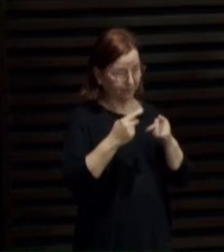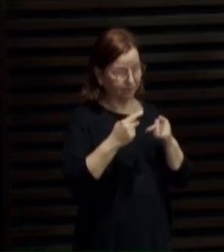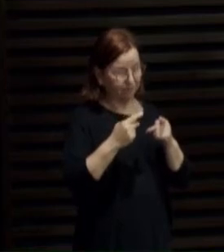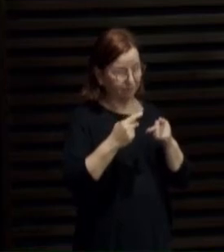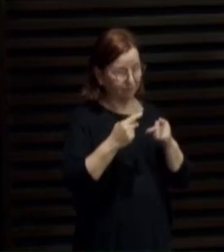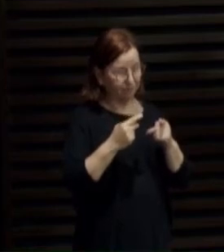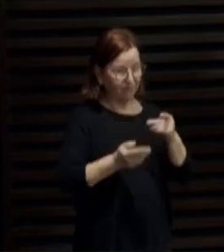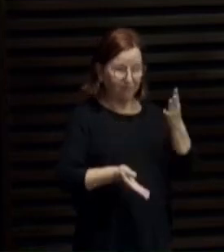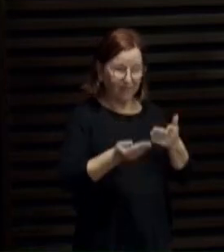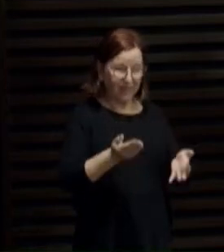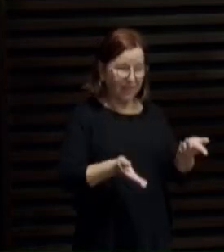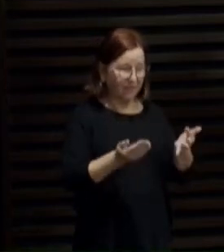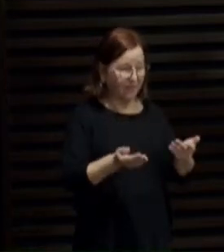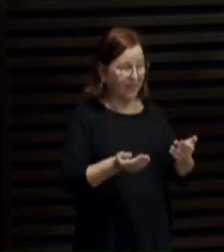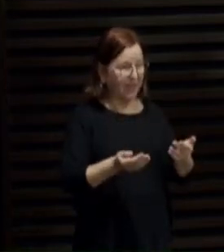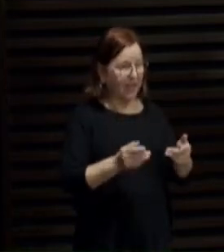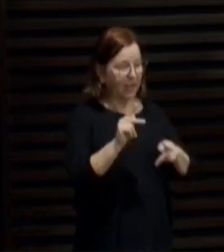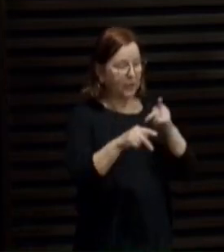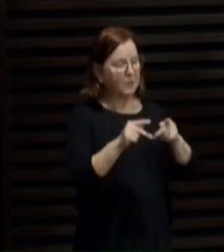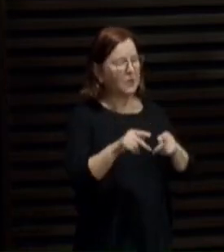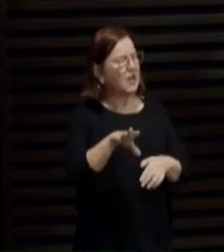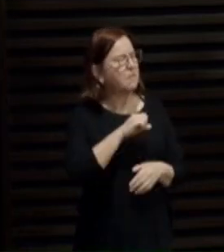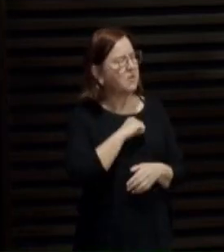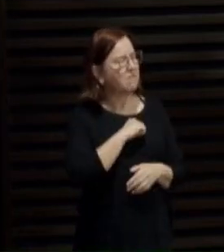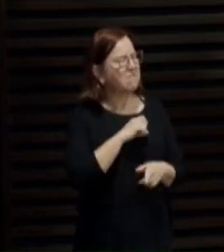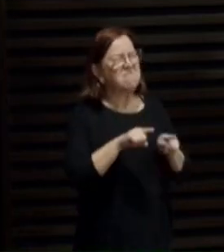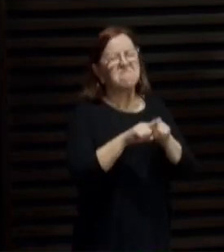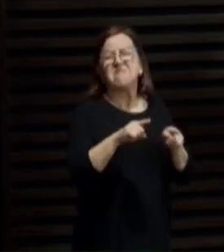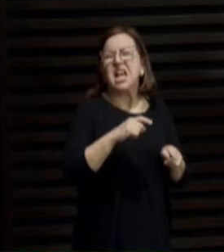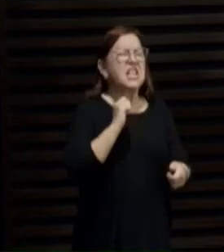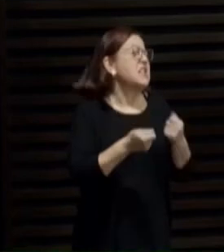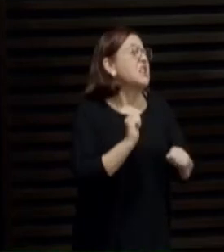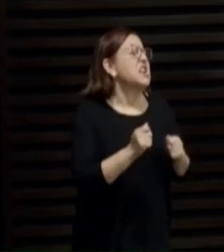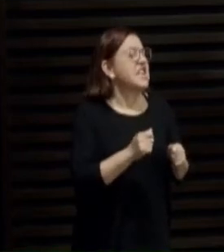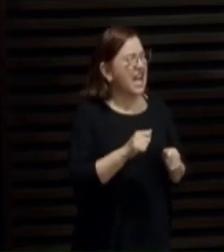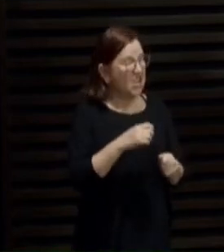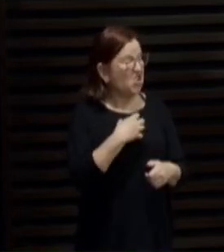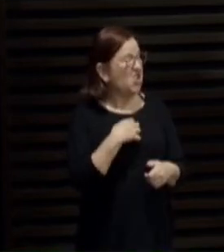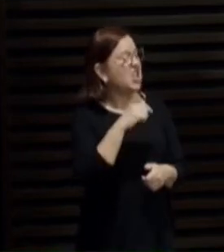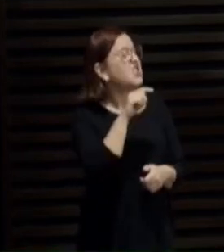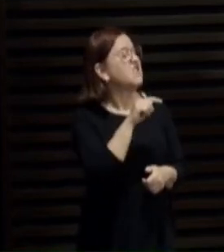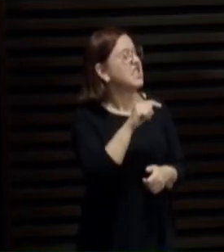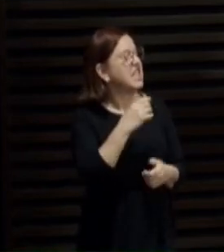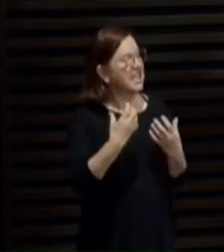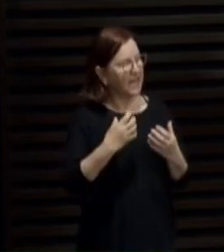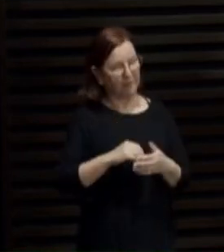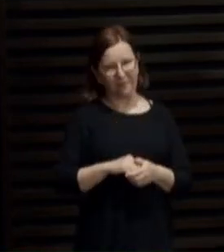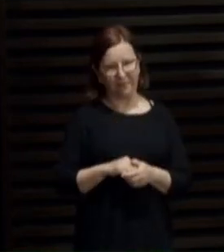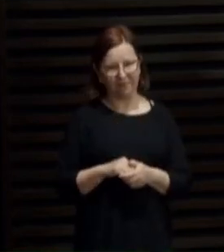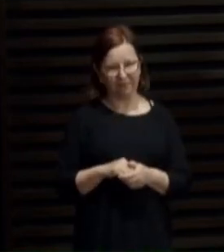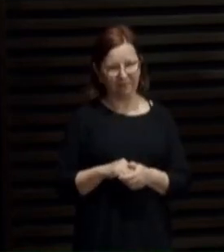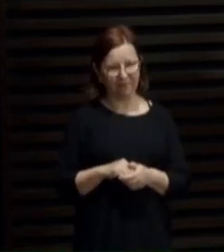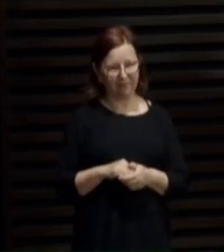em amor. Mas eu não vou bater do jeito que o senhor quer. E aí elogiou minha mãe e